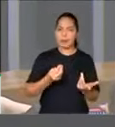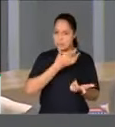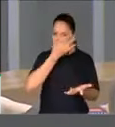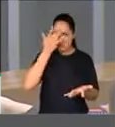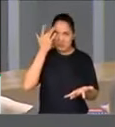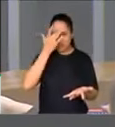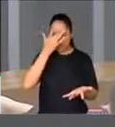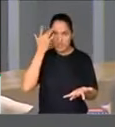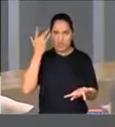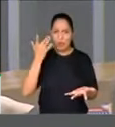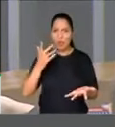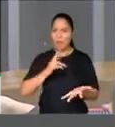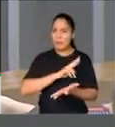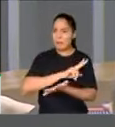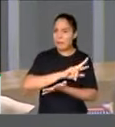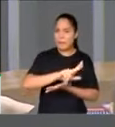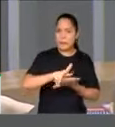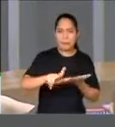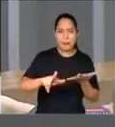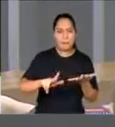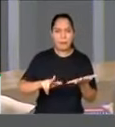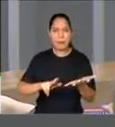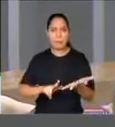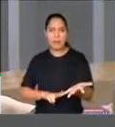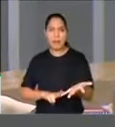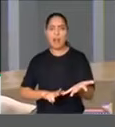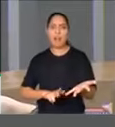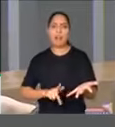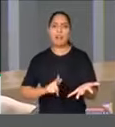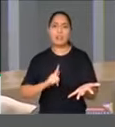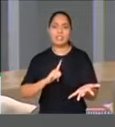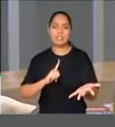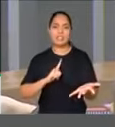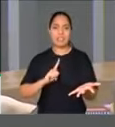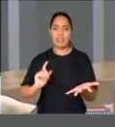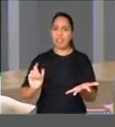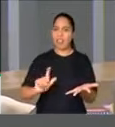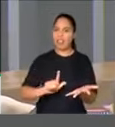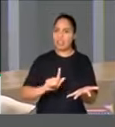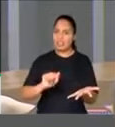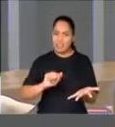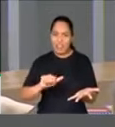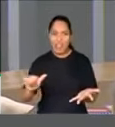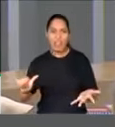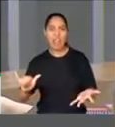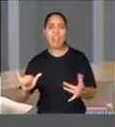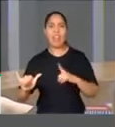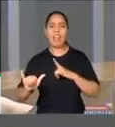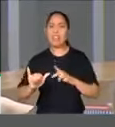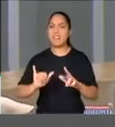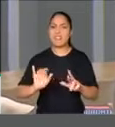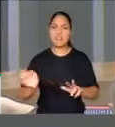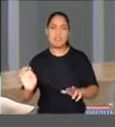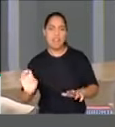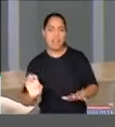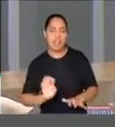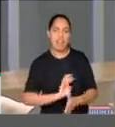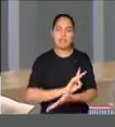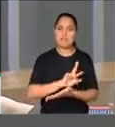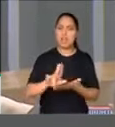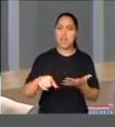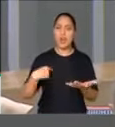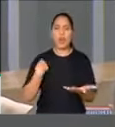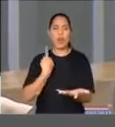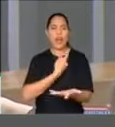Recebemos sempre fomos marginalizados, tão marginalizados, que é muito difícil